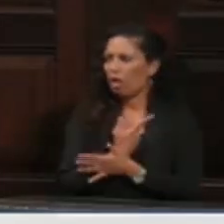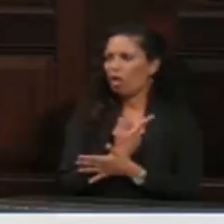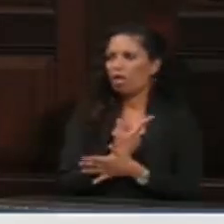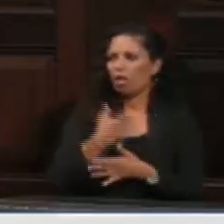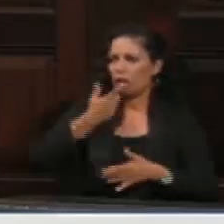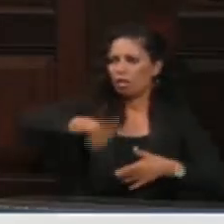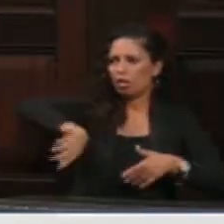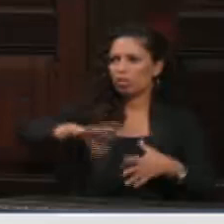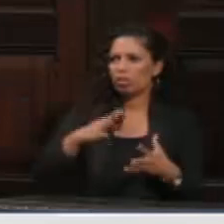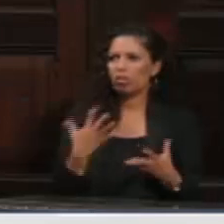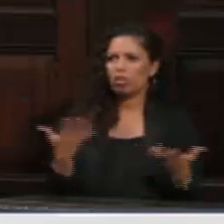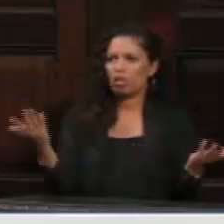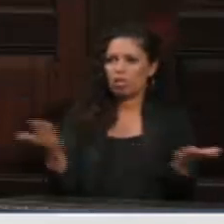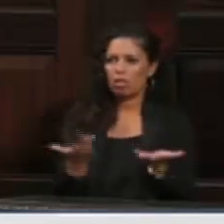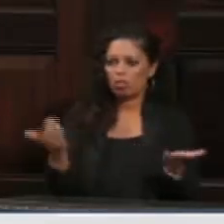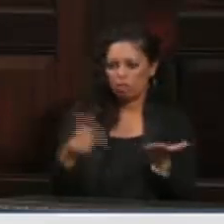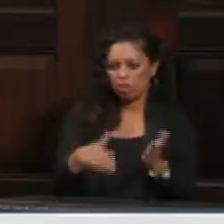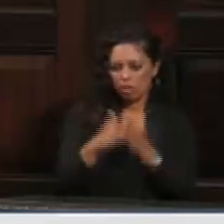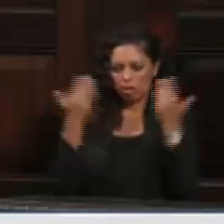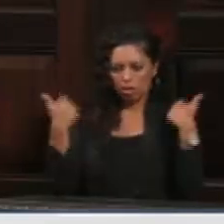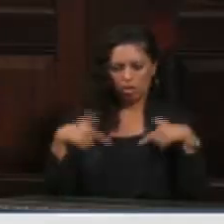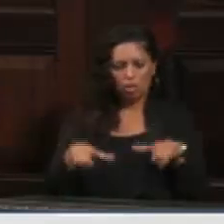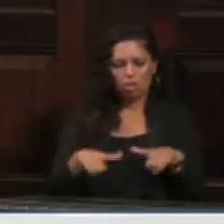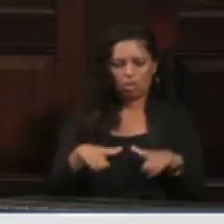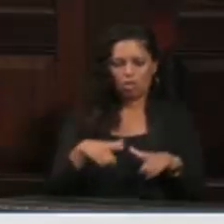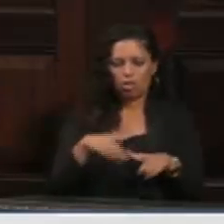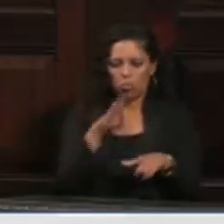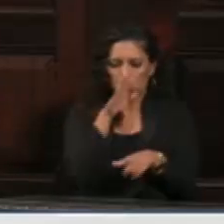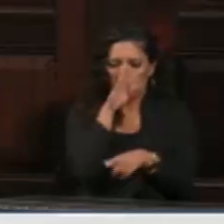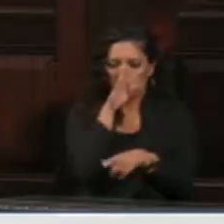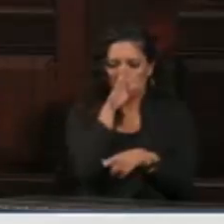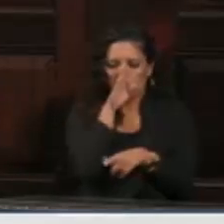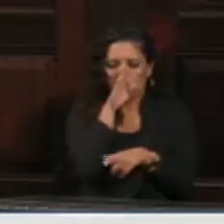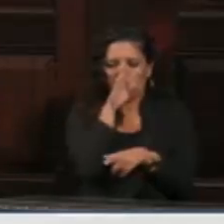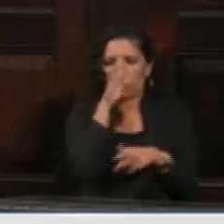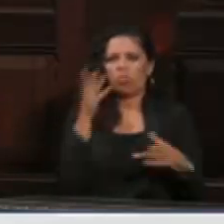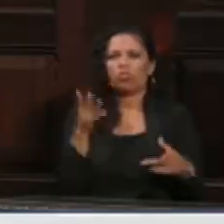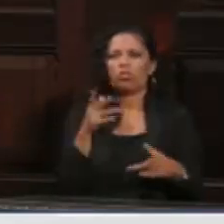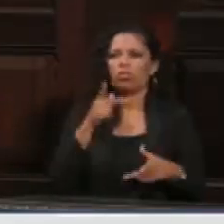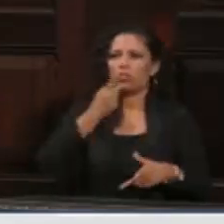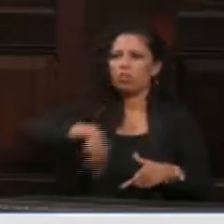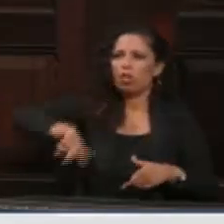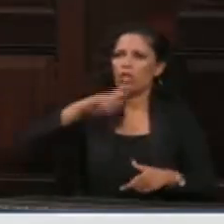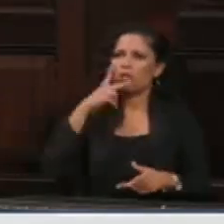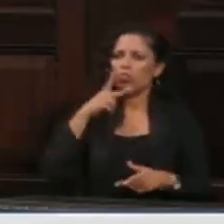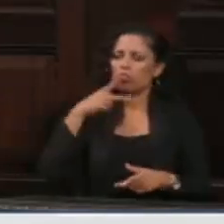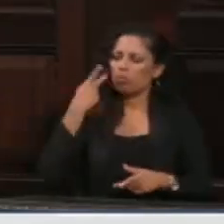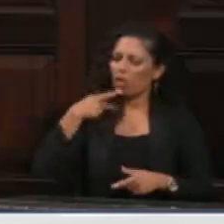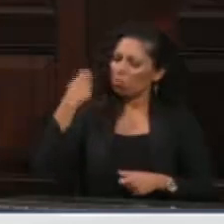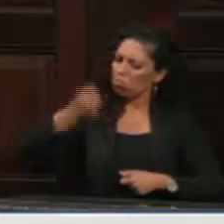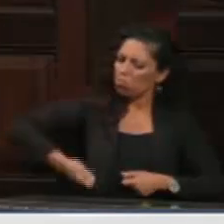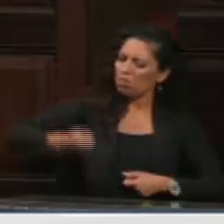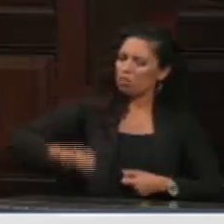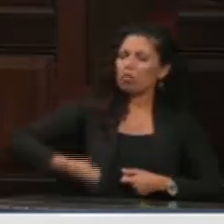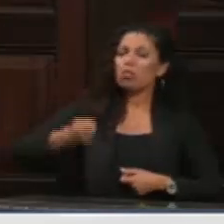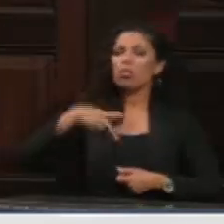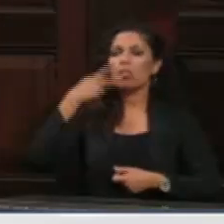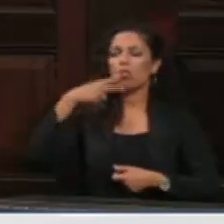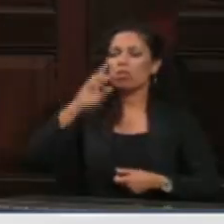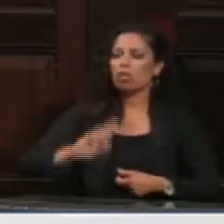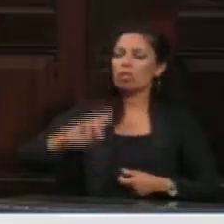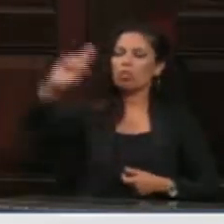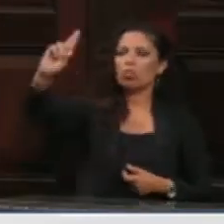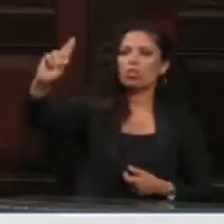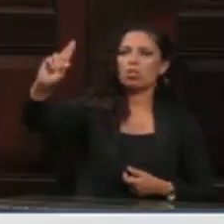que a gente, nesta casa, não cobre com veemência a